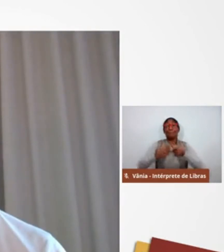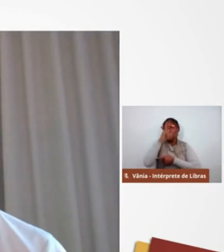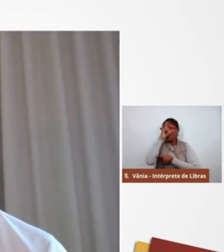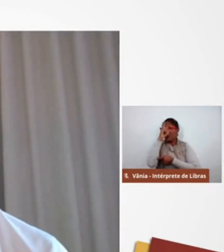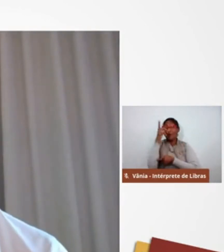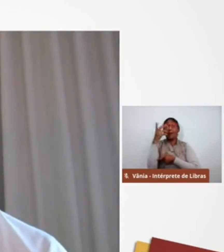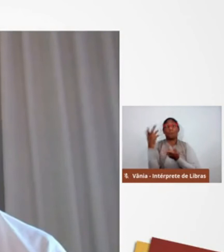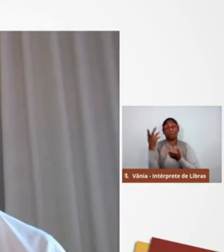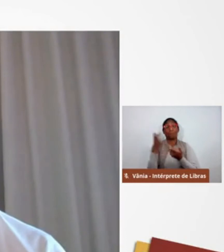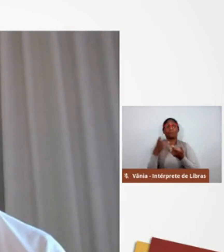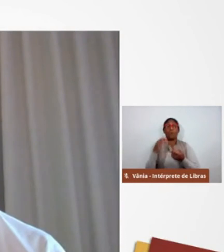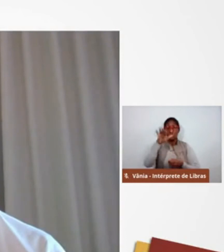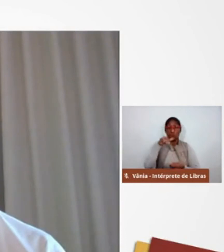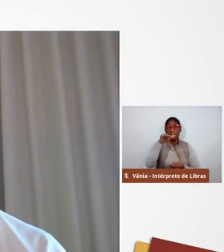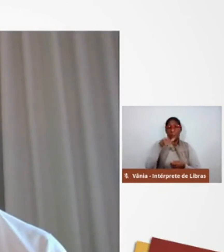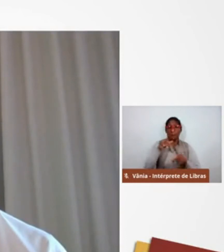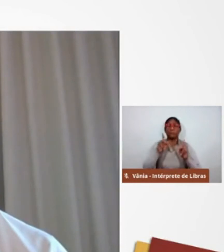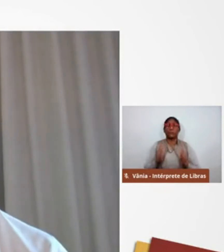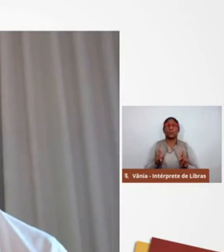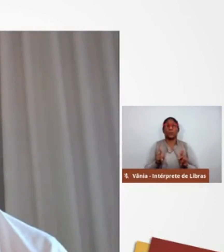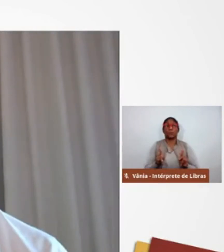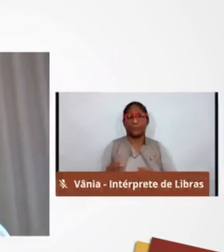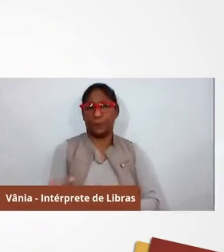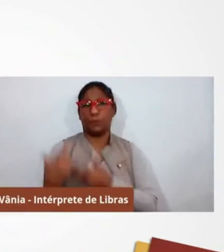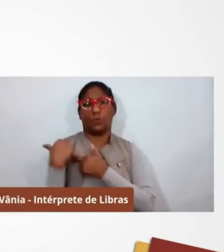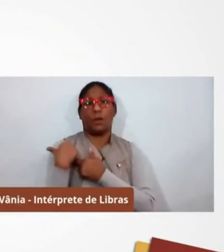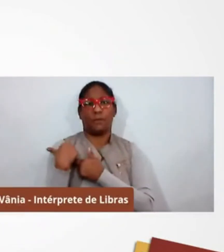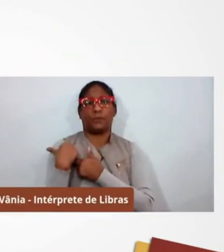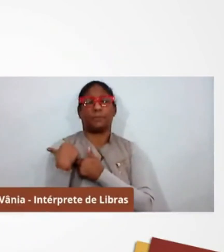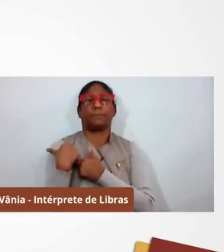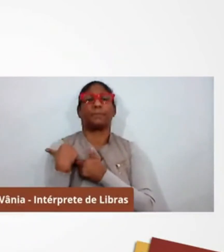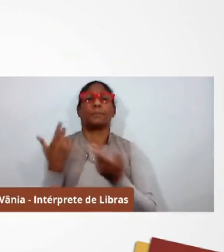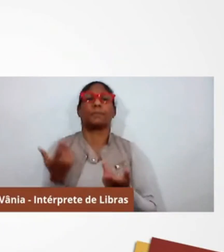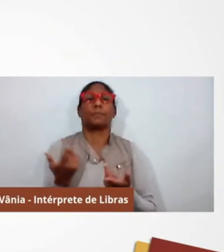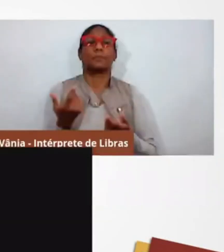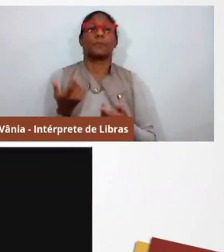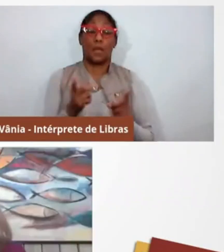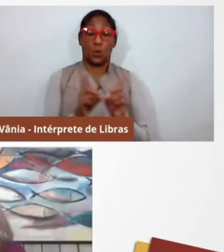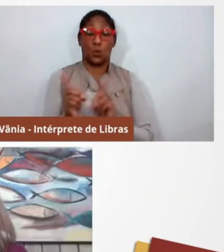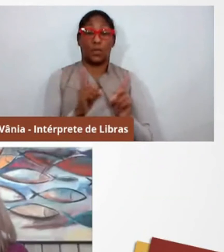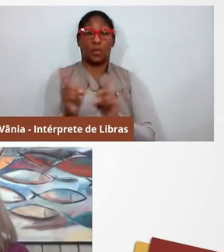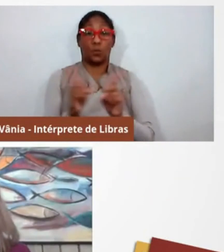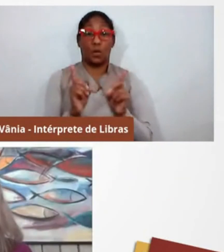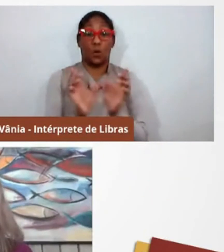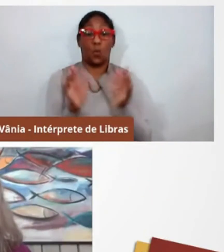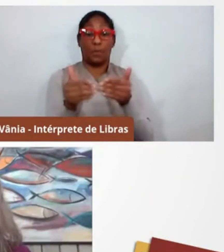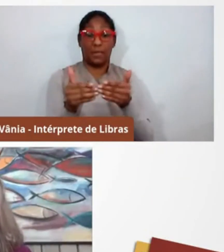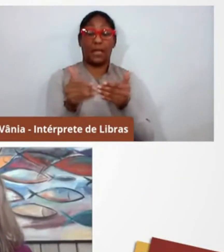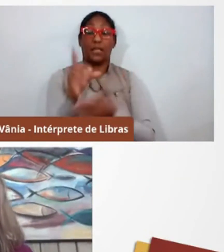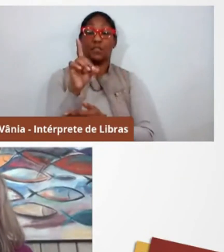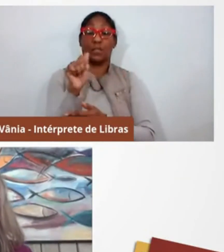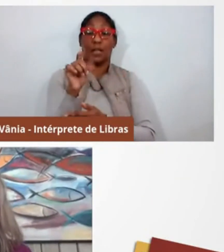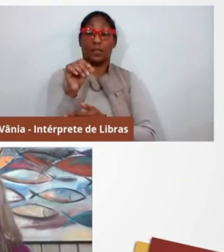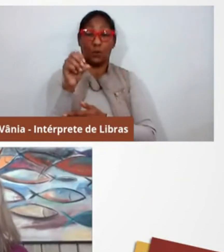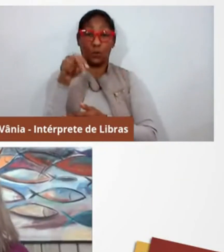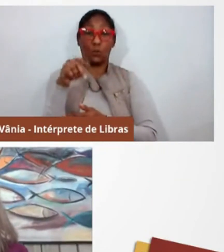Eu até vou chamar aqui quem nos dá o suporte no distanciamento controlado, que é a nossa coordenadora do Comitê de Dados, a Leani Lemos,